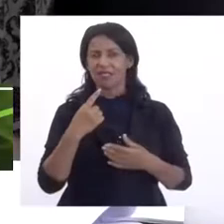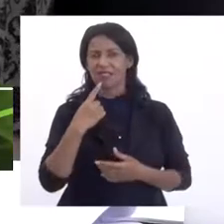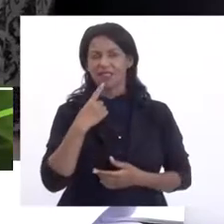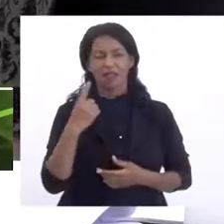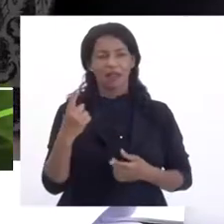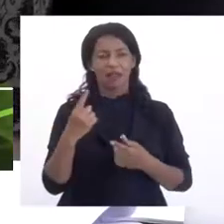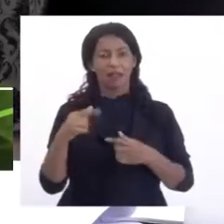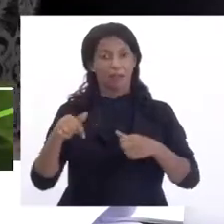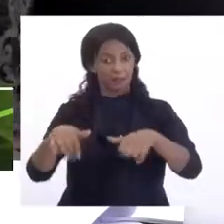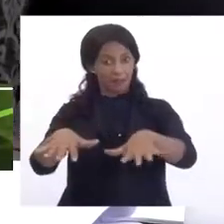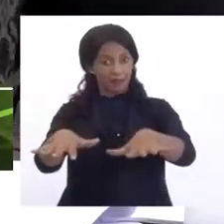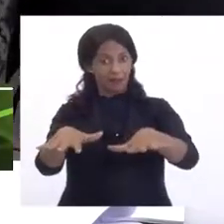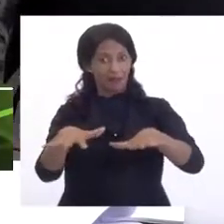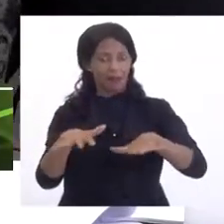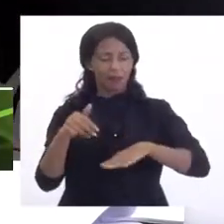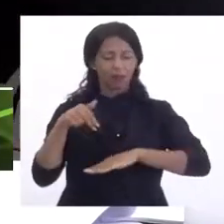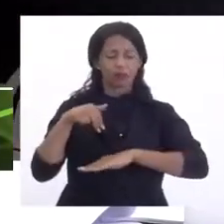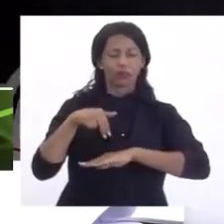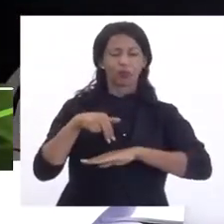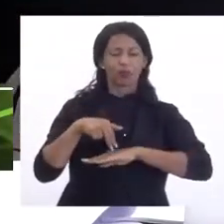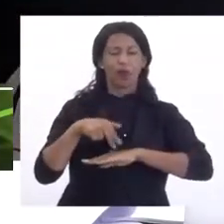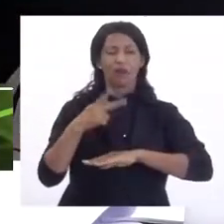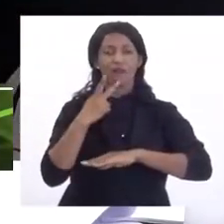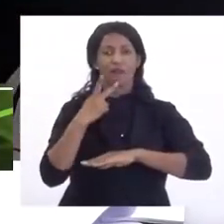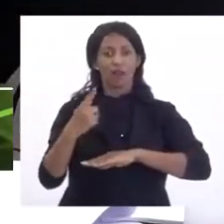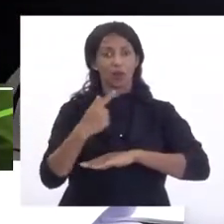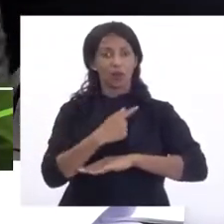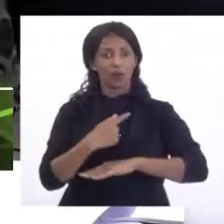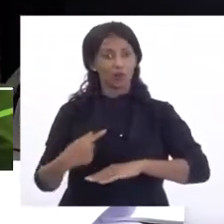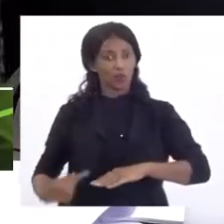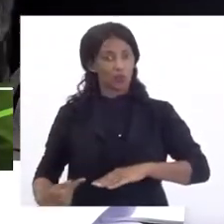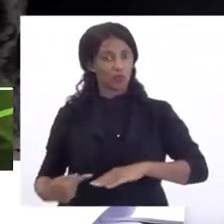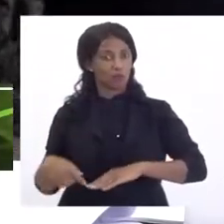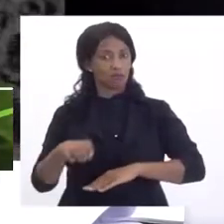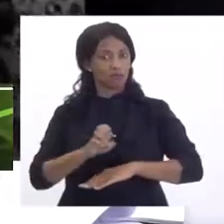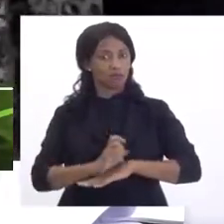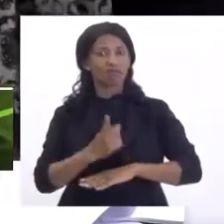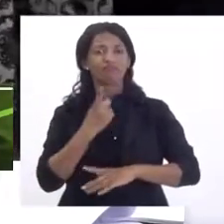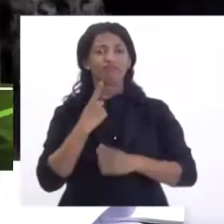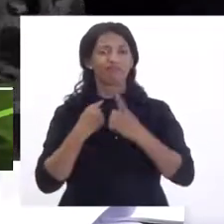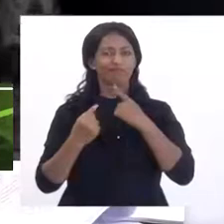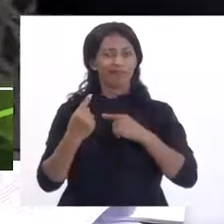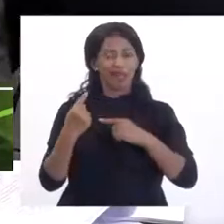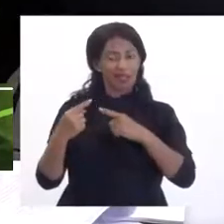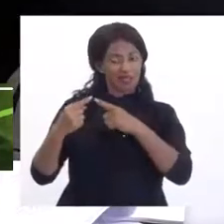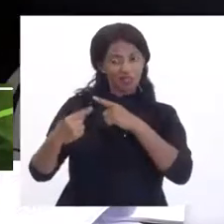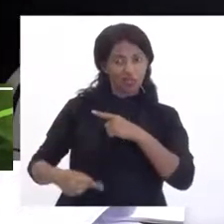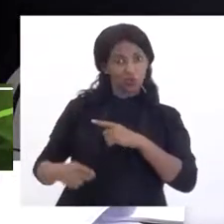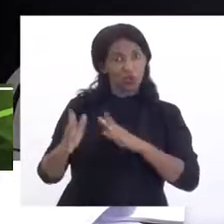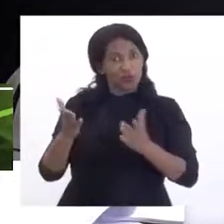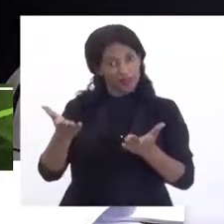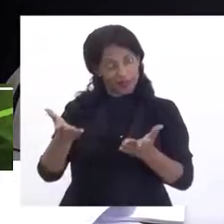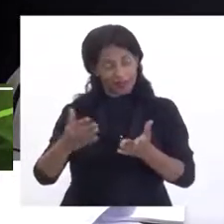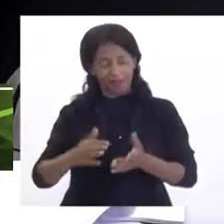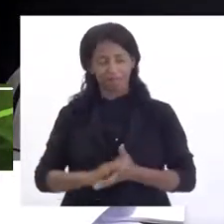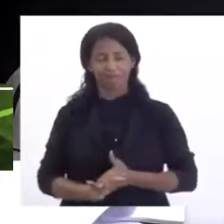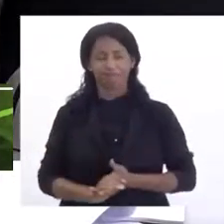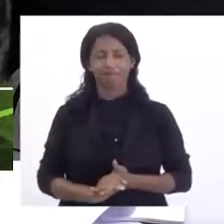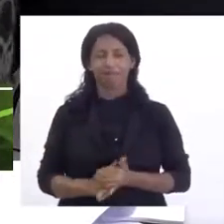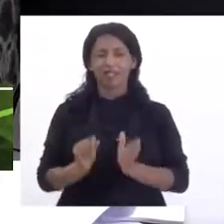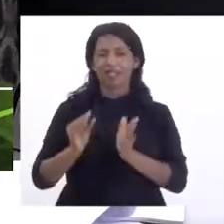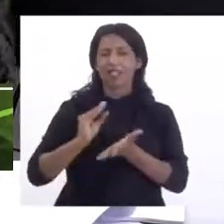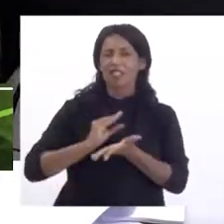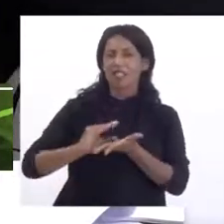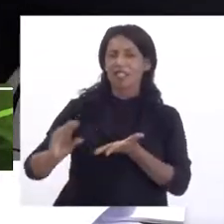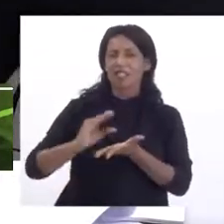em recente discurso em plenário, falou que o governo do estado desejava, tive até uma discordância temporal, investir